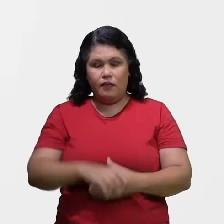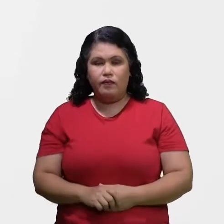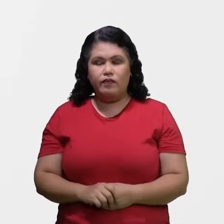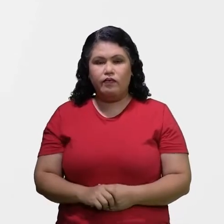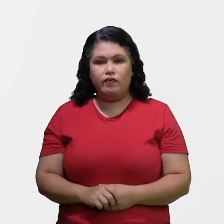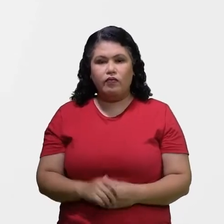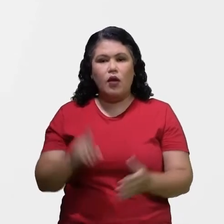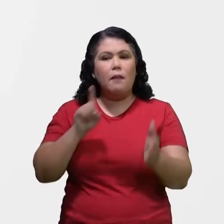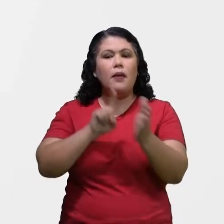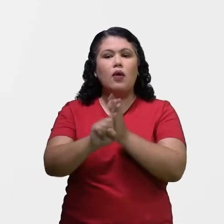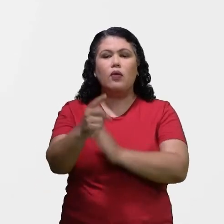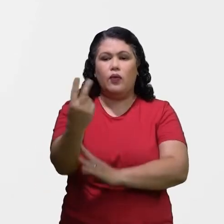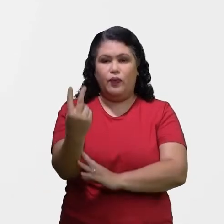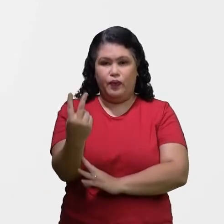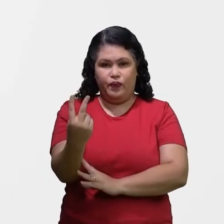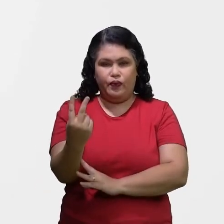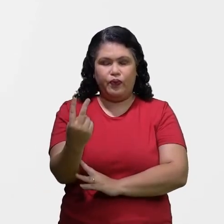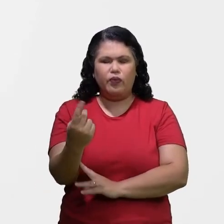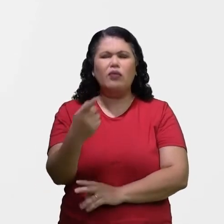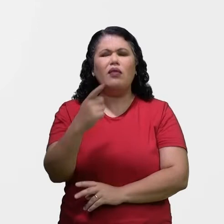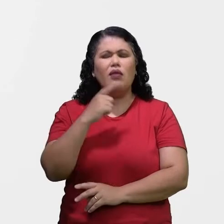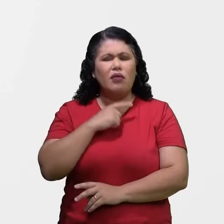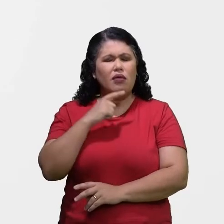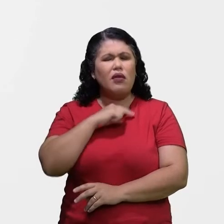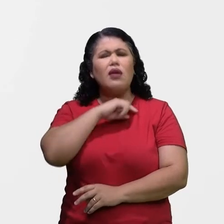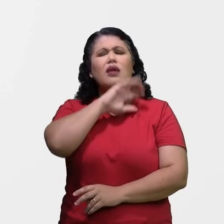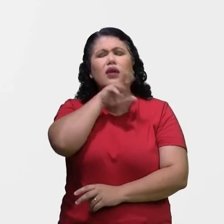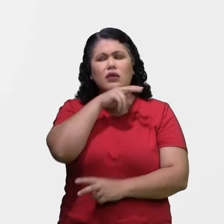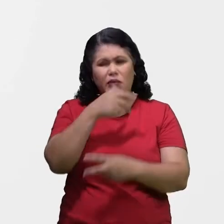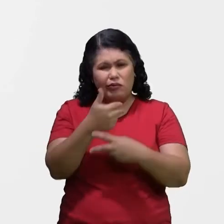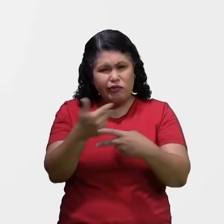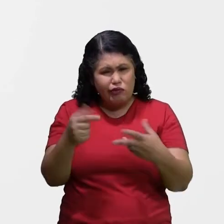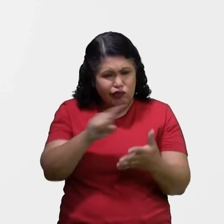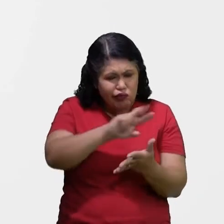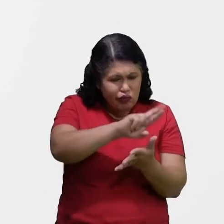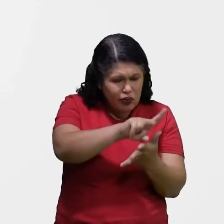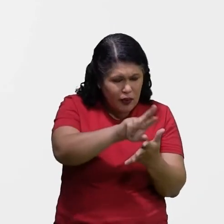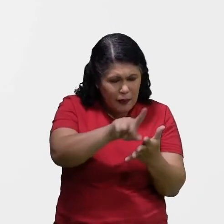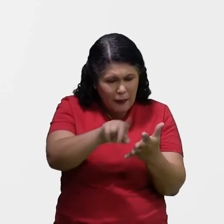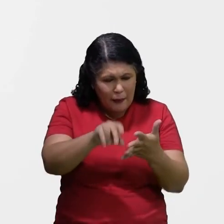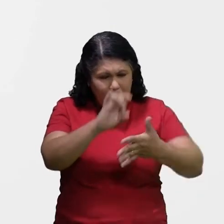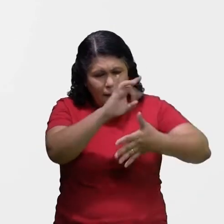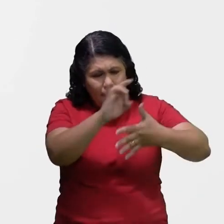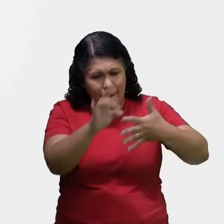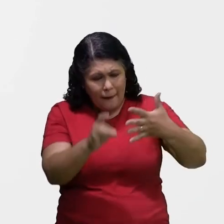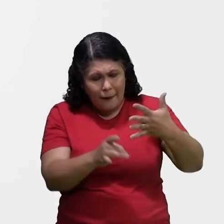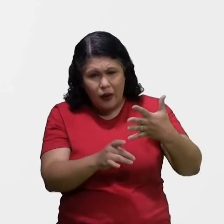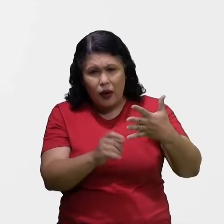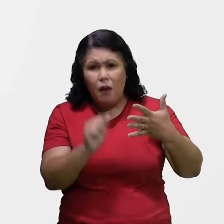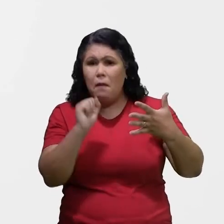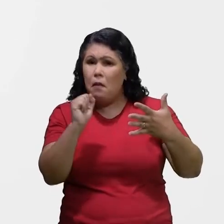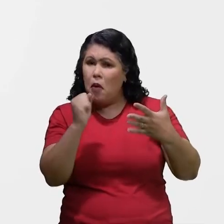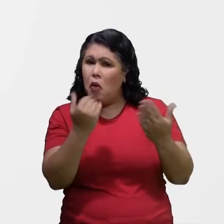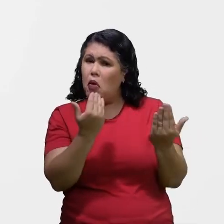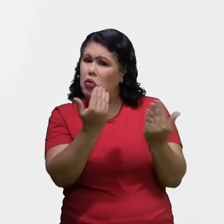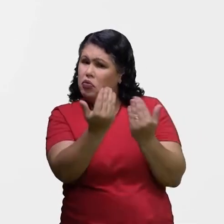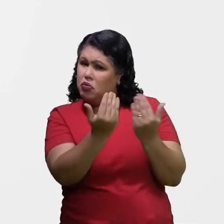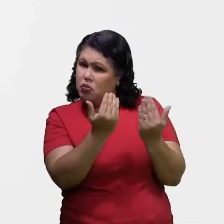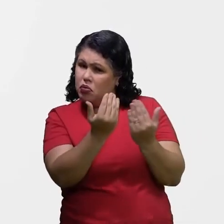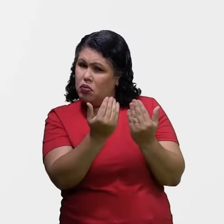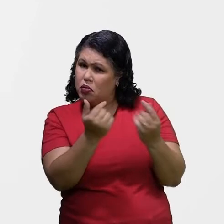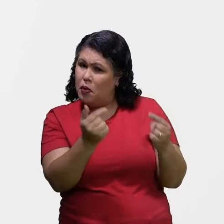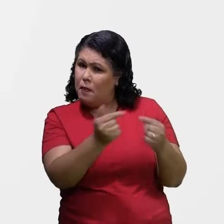segunda questão. Existem animais de diferentes classes que apresentam semelhanças, tá bom? Vamos analisar